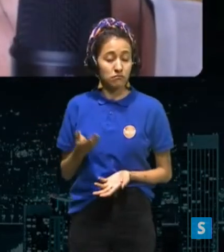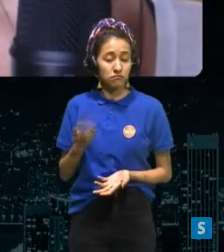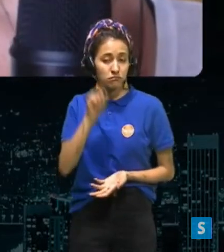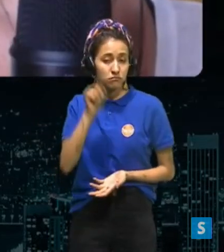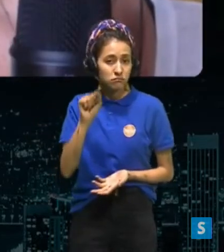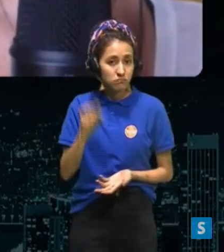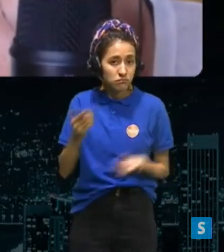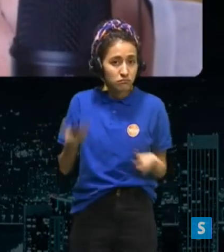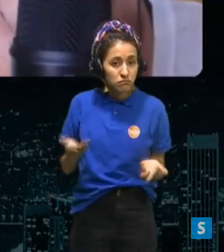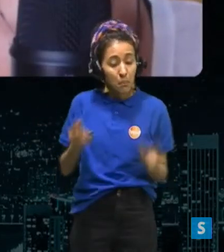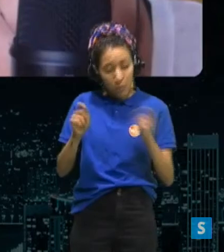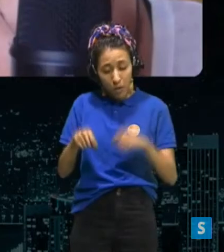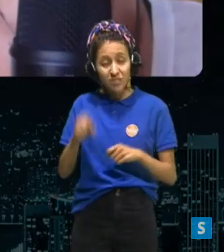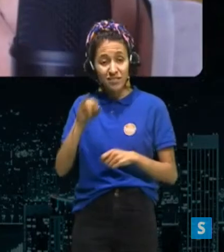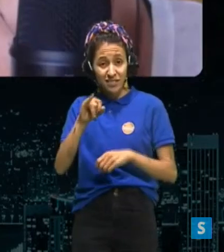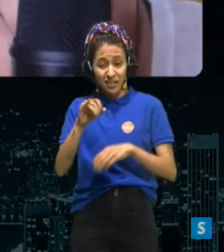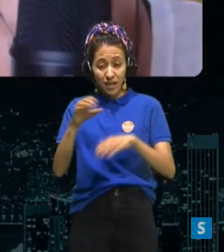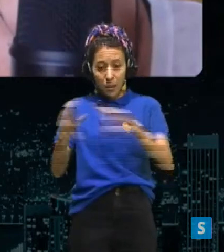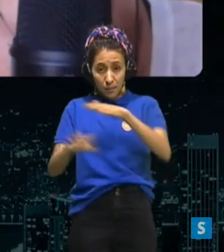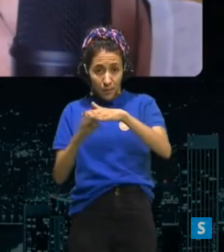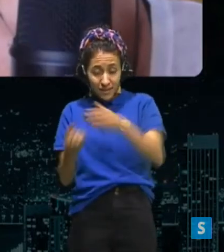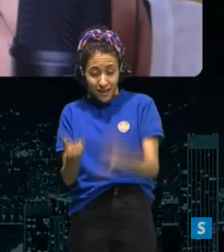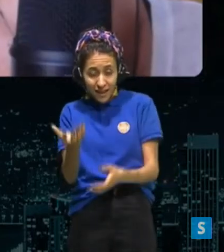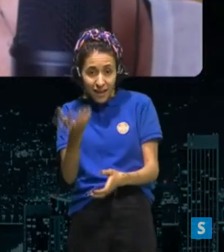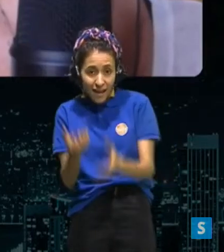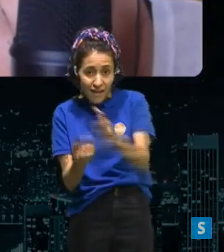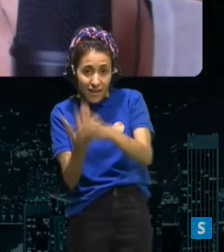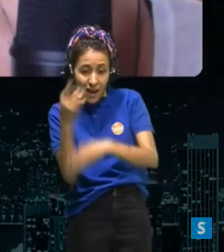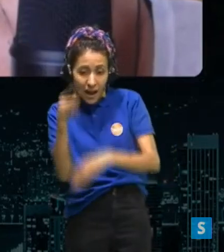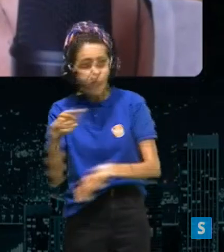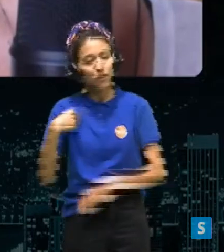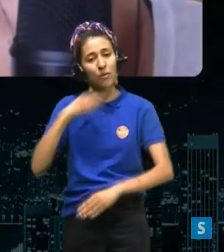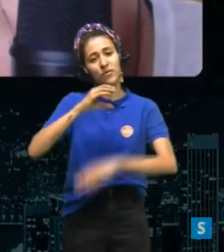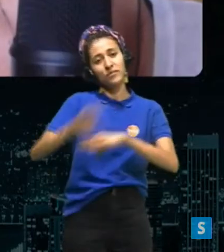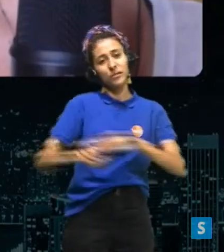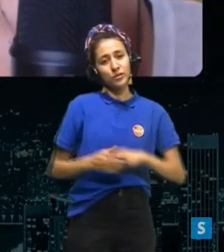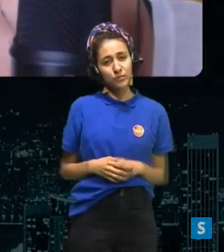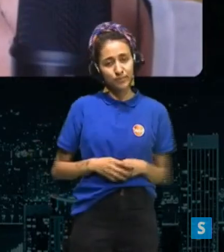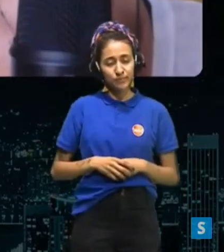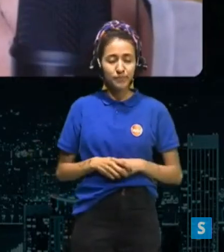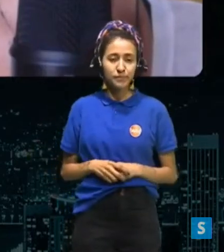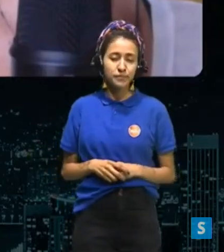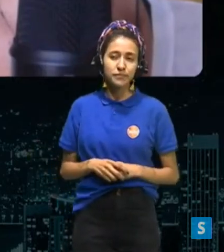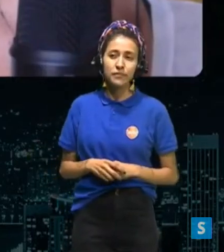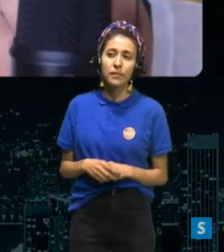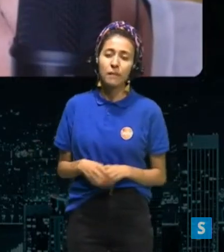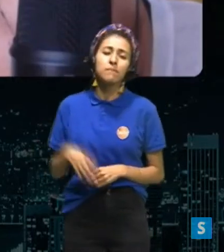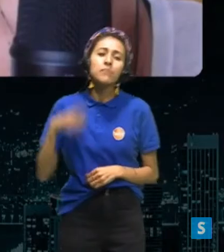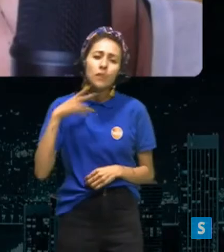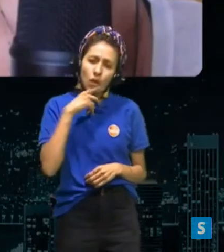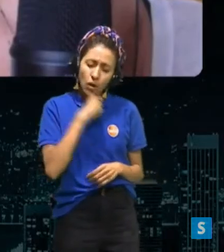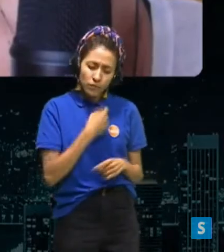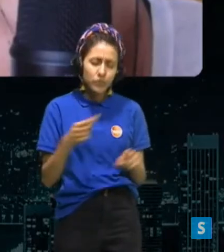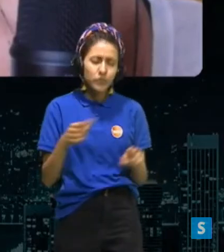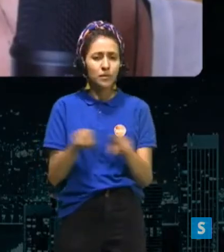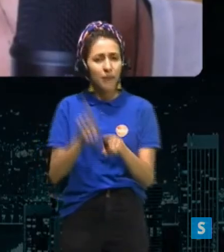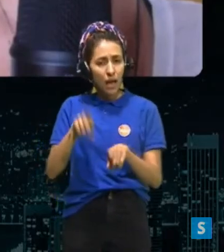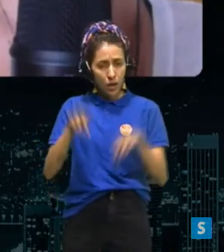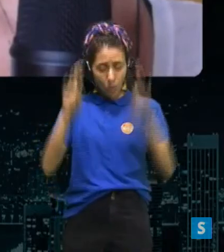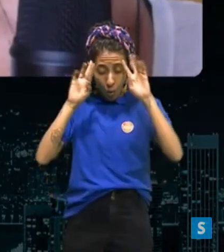mundo através das experiências e é lógico analisando também seres